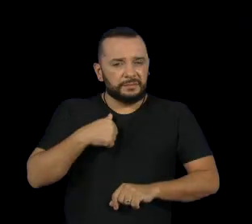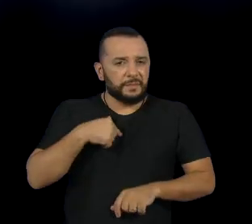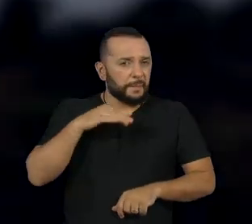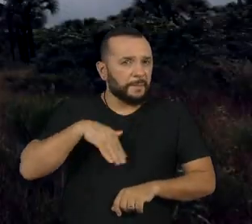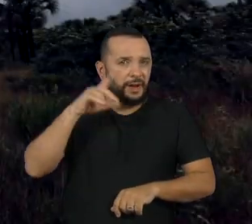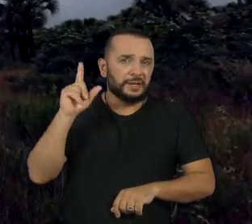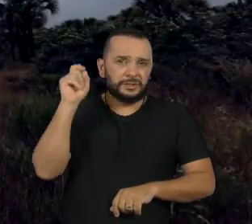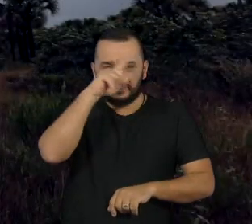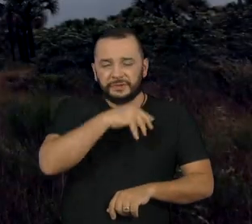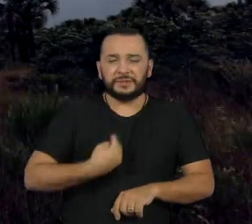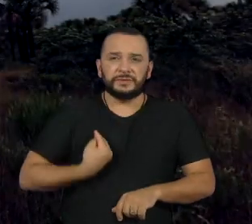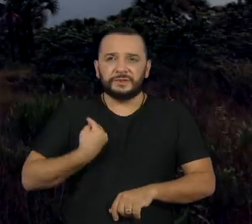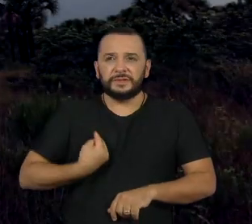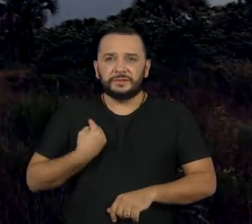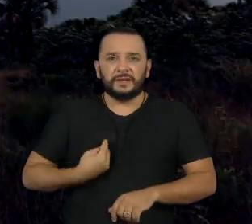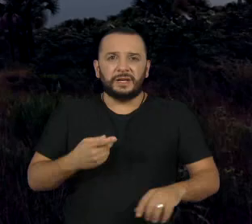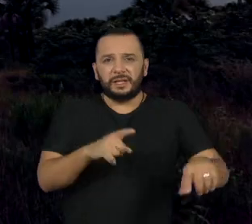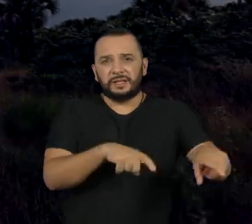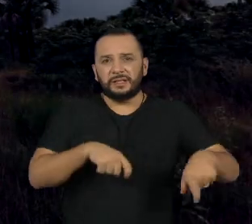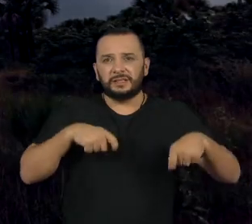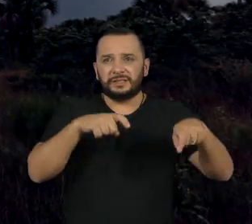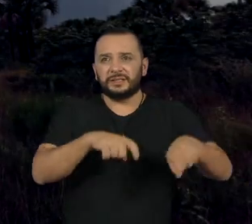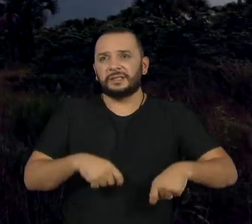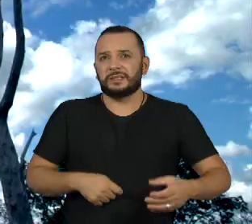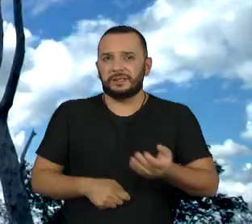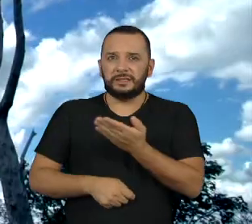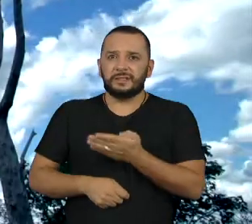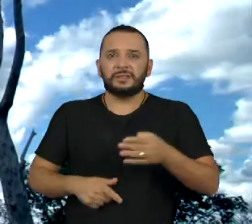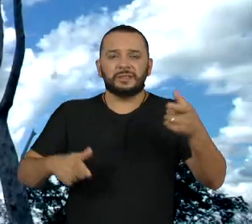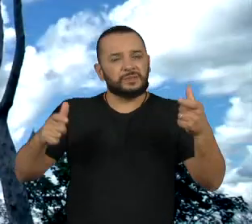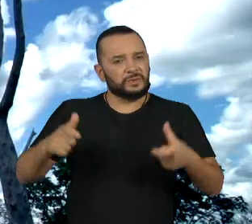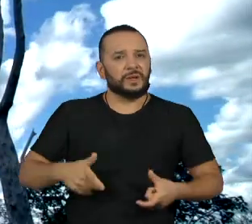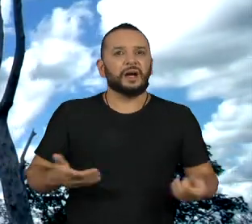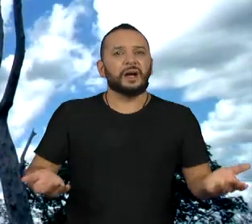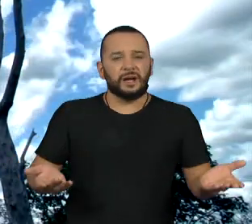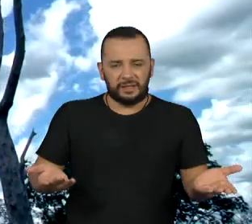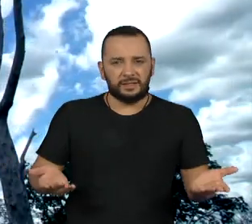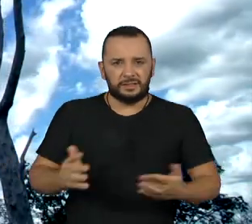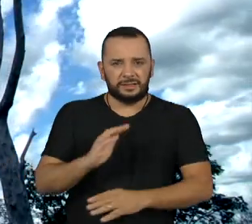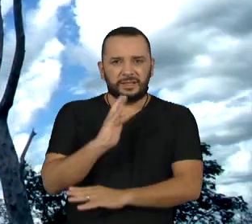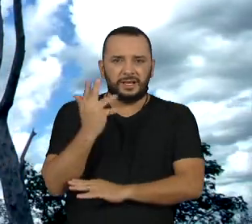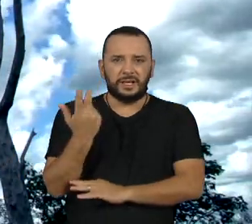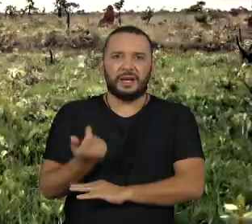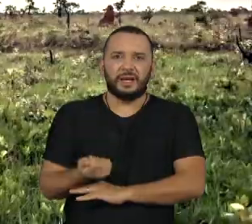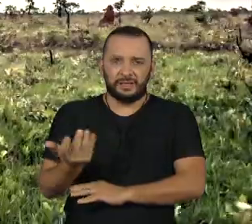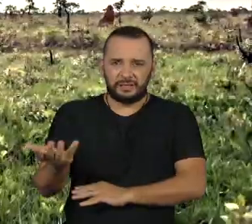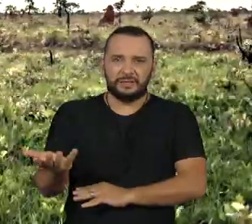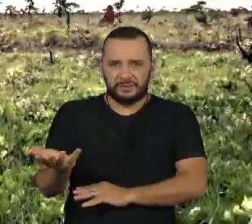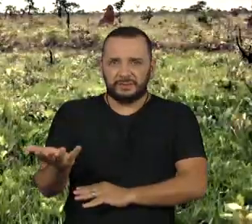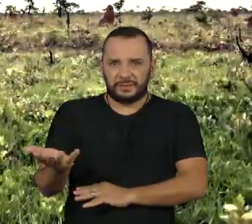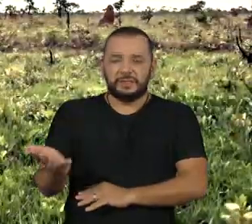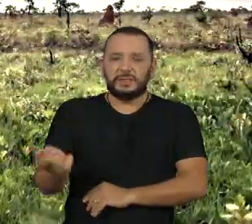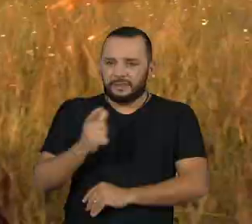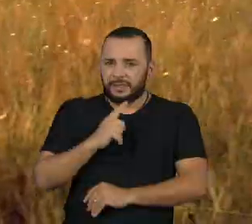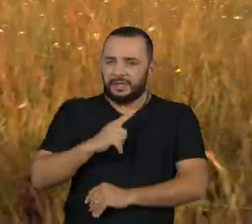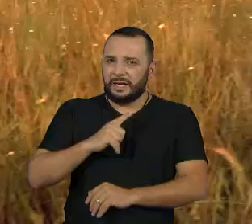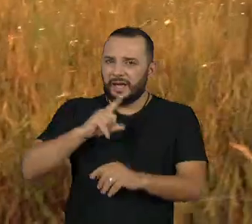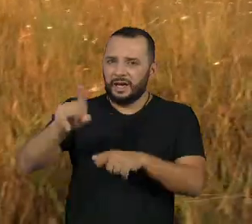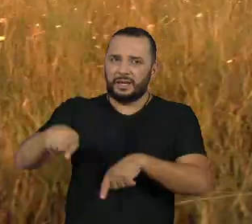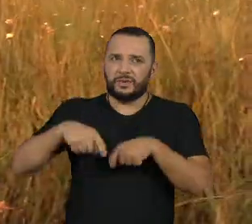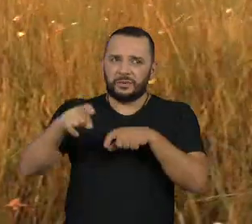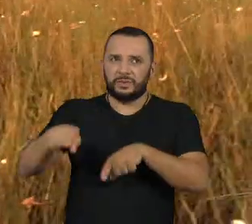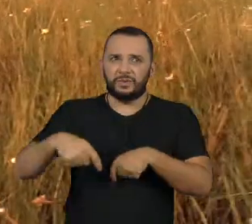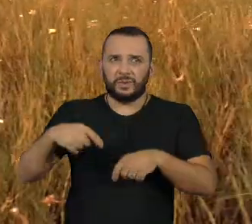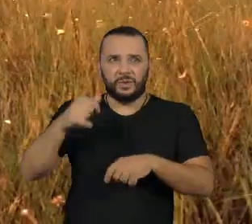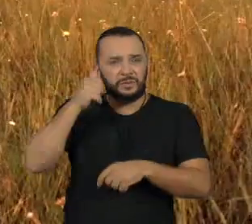manter com a agricultura familiar, de onde tira pelo menos seu próprio sustento para os agricultores, para os trabalhadores e as